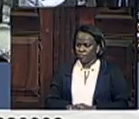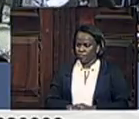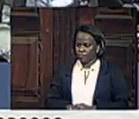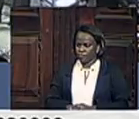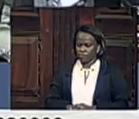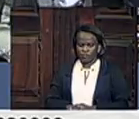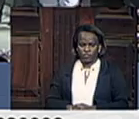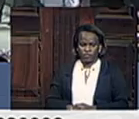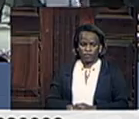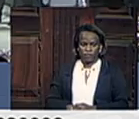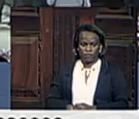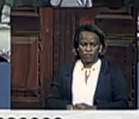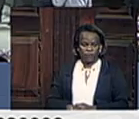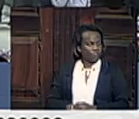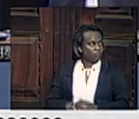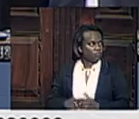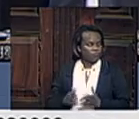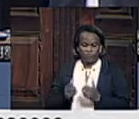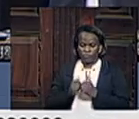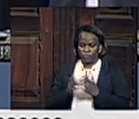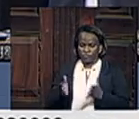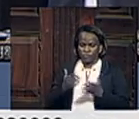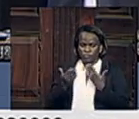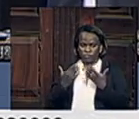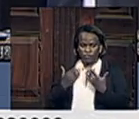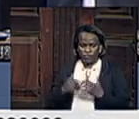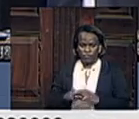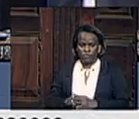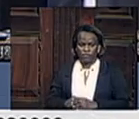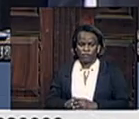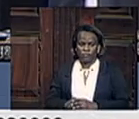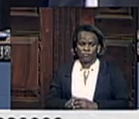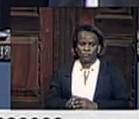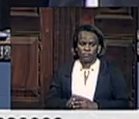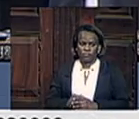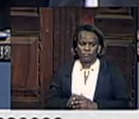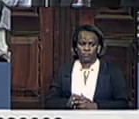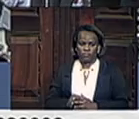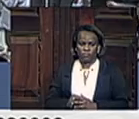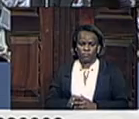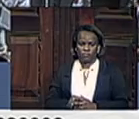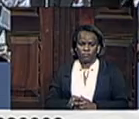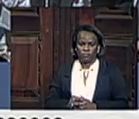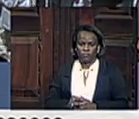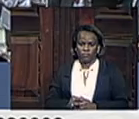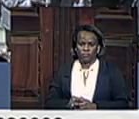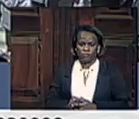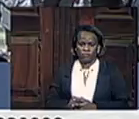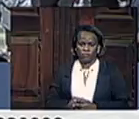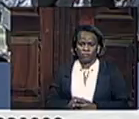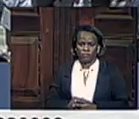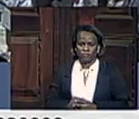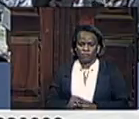Com os pareceres emitidos, iniciada a discussão. Está inscrito o deputado Luiz Paulo.